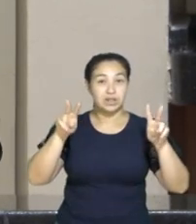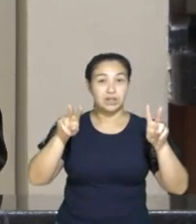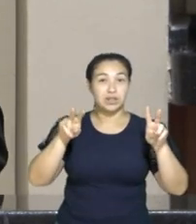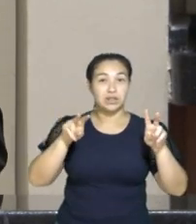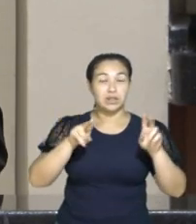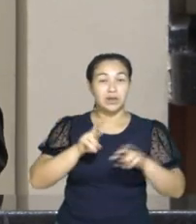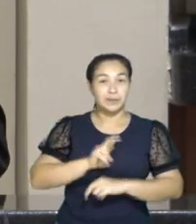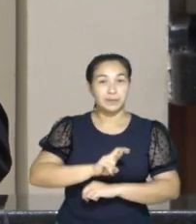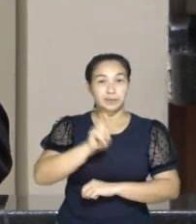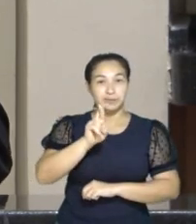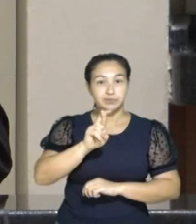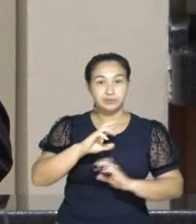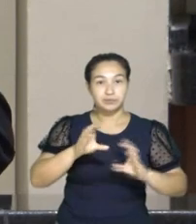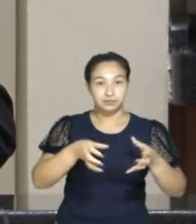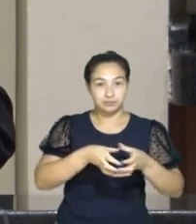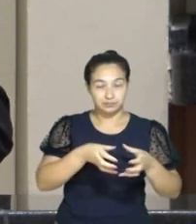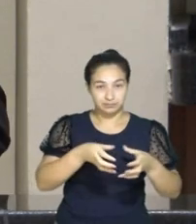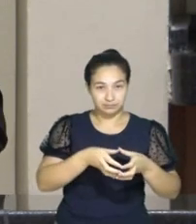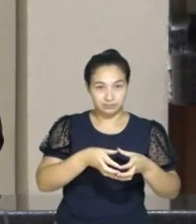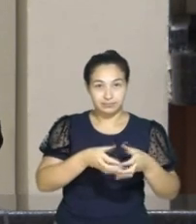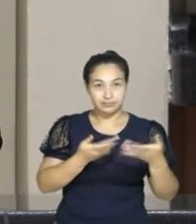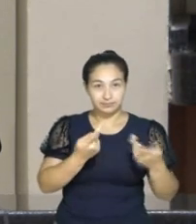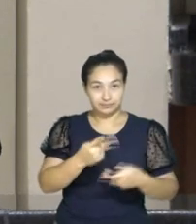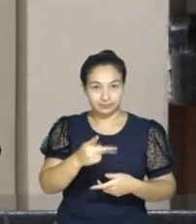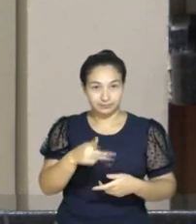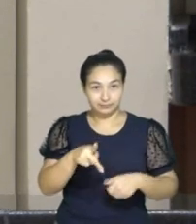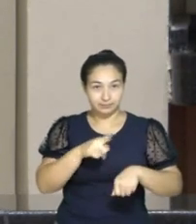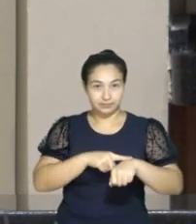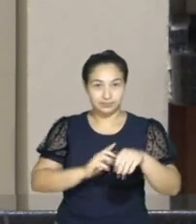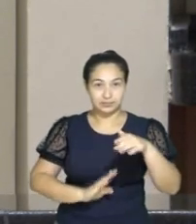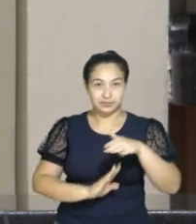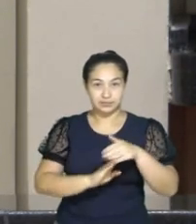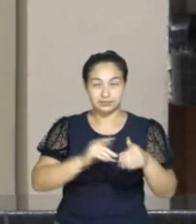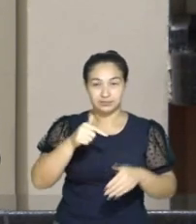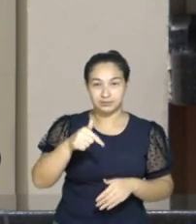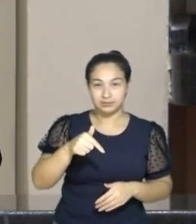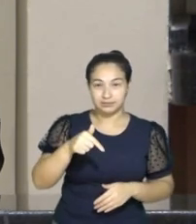bloco tem um tempo de até sete minutos